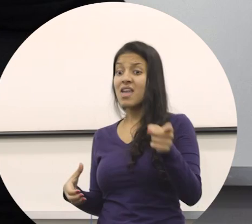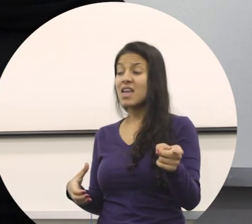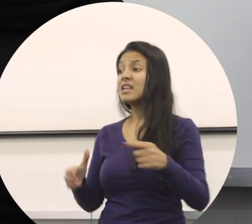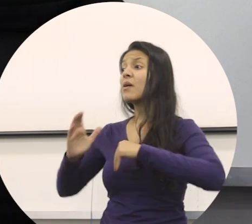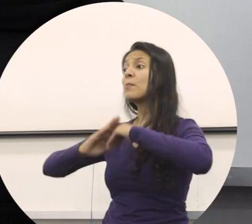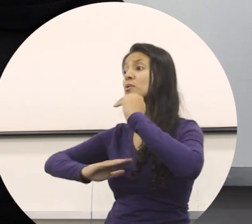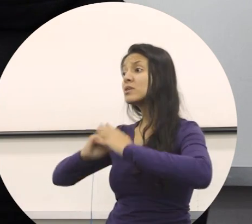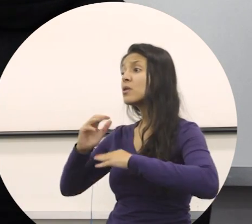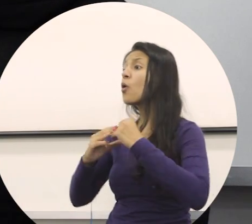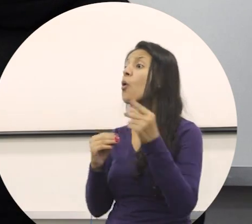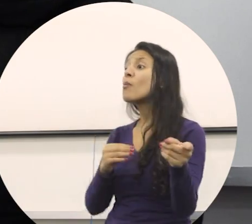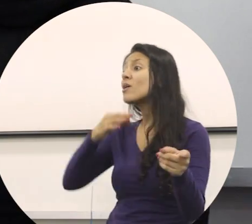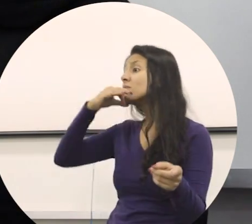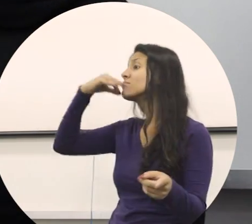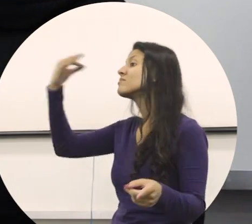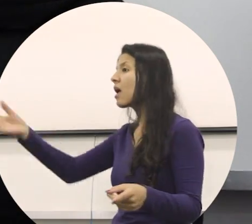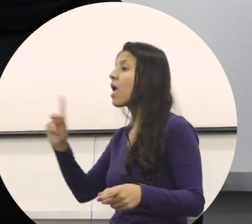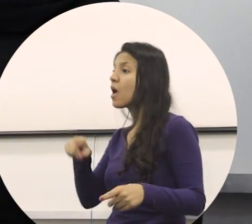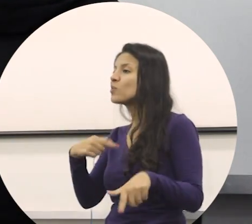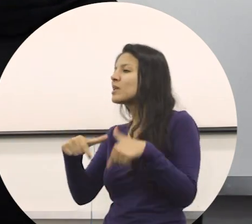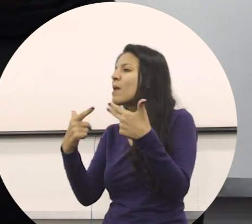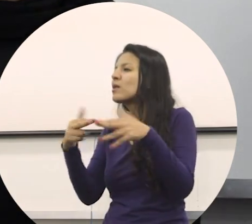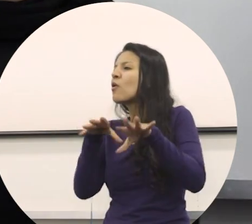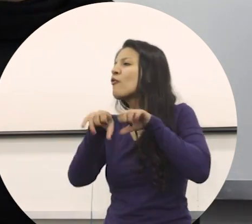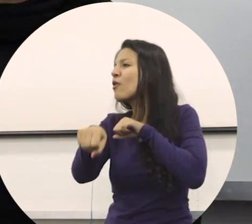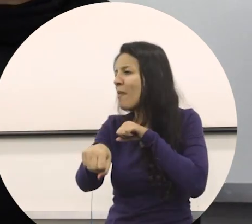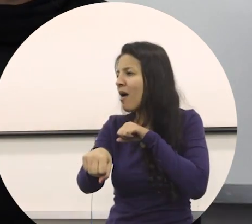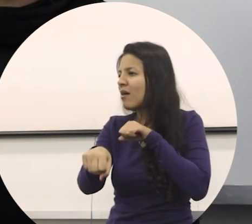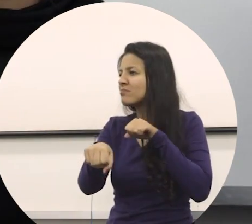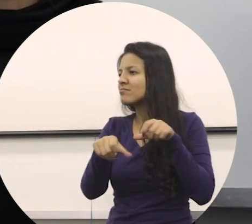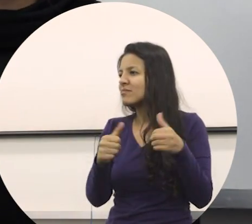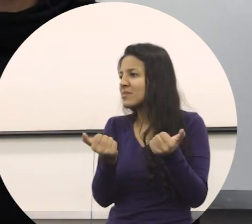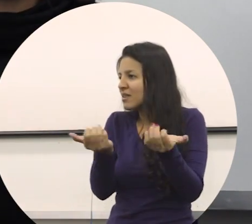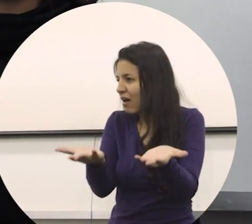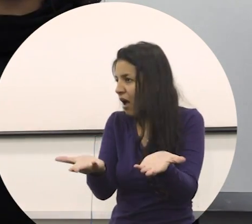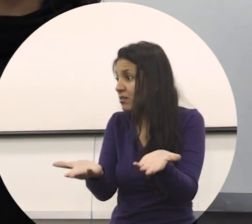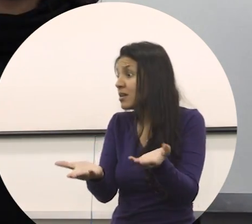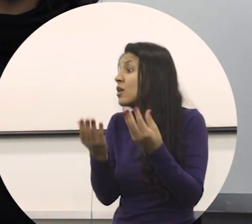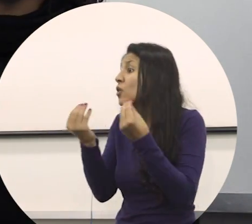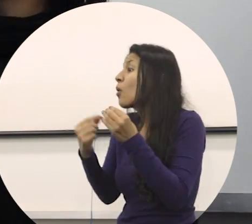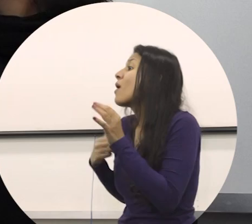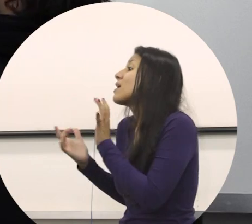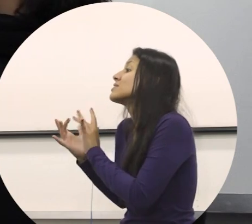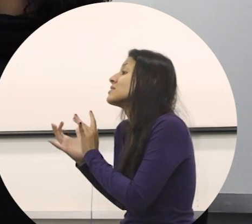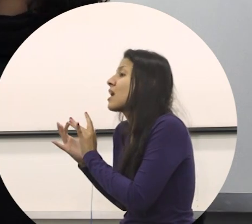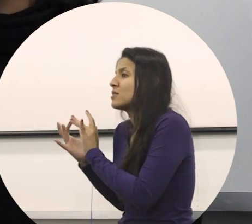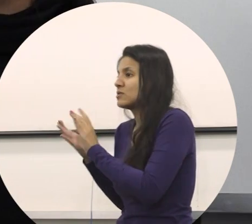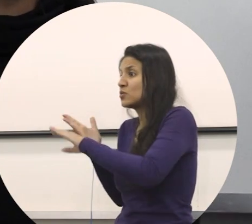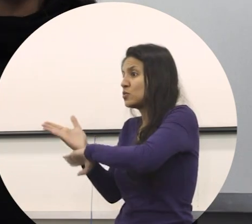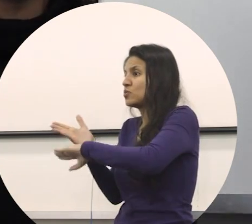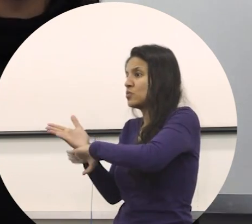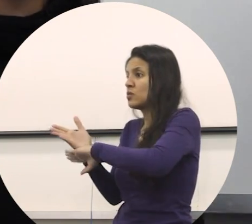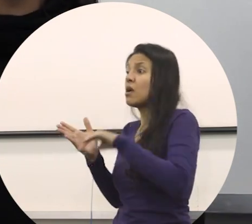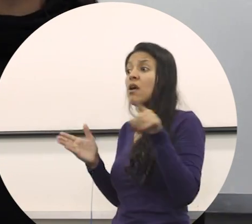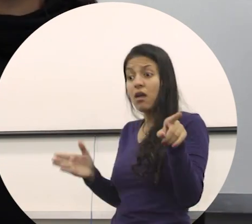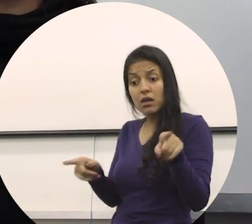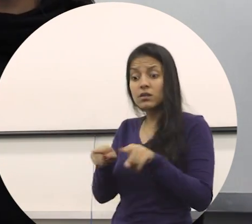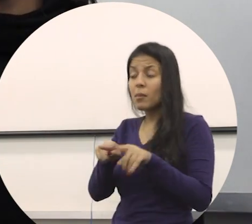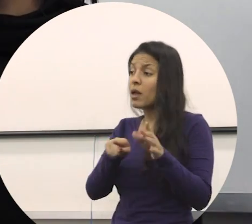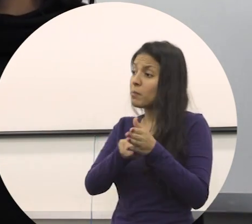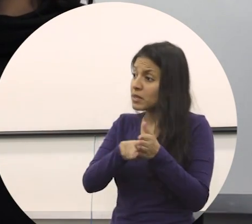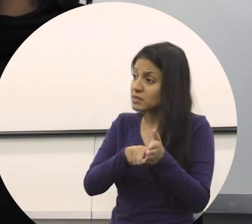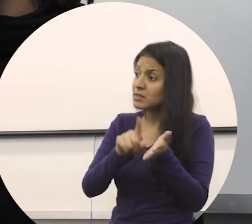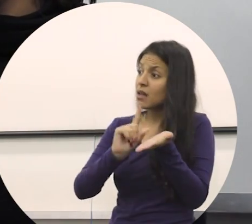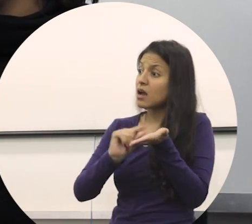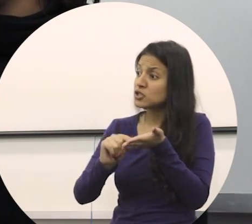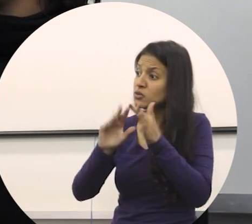de um trabalho de conclusão. Então, assim, ele tem que ter acesso, né? Ele vai fazer lá o artigo, a pesquisa. Então, o